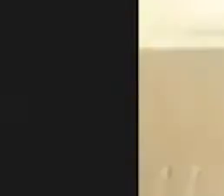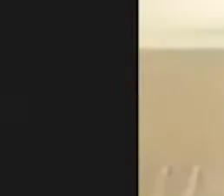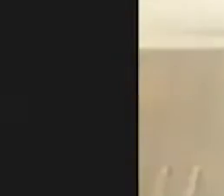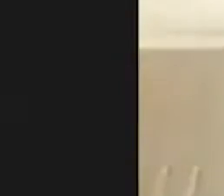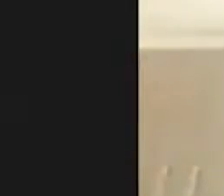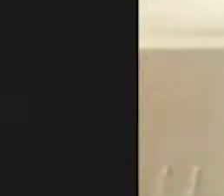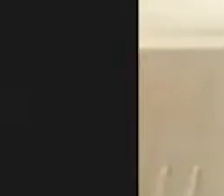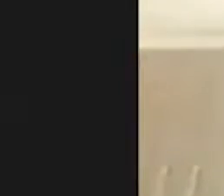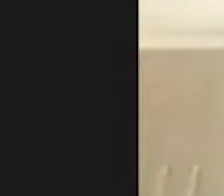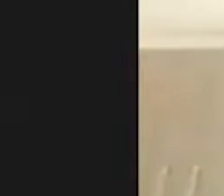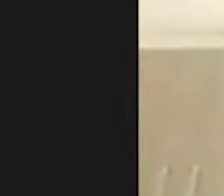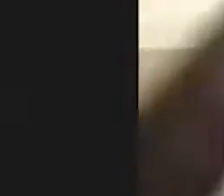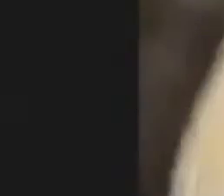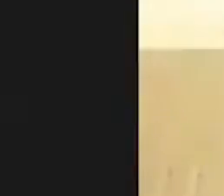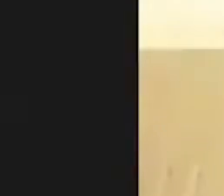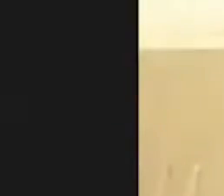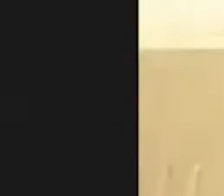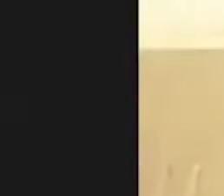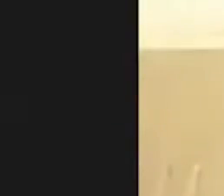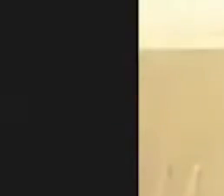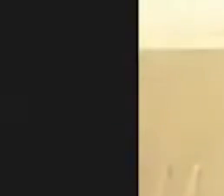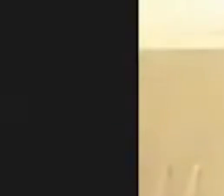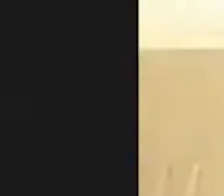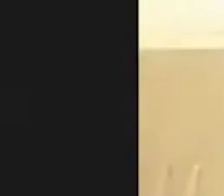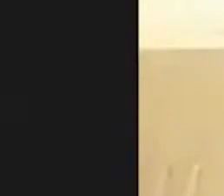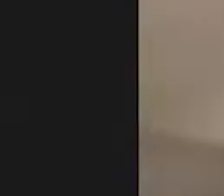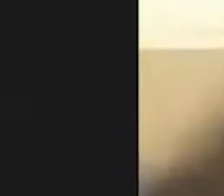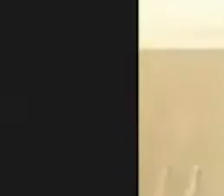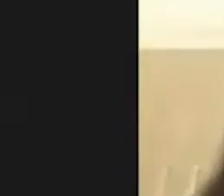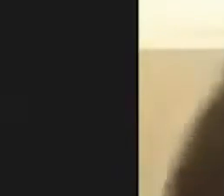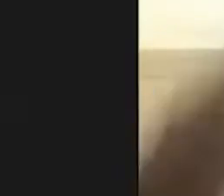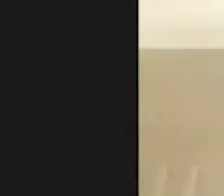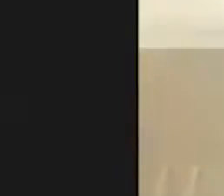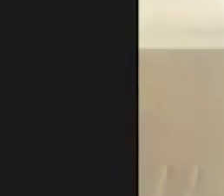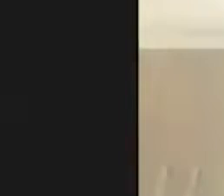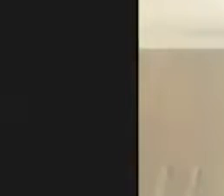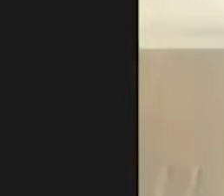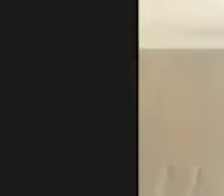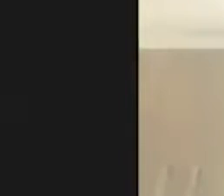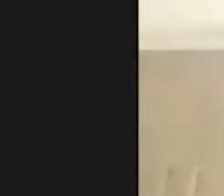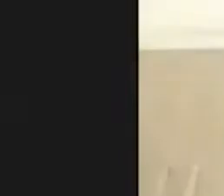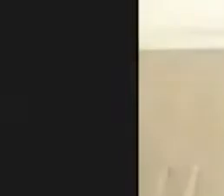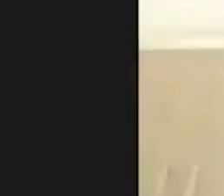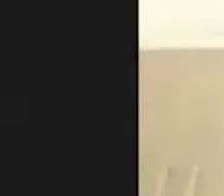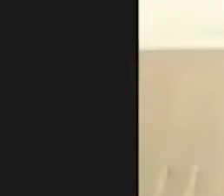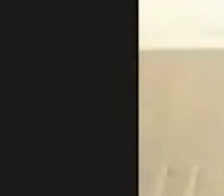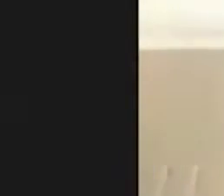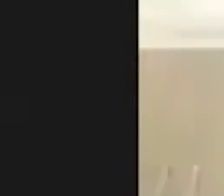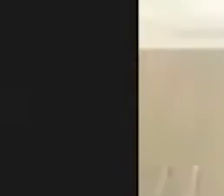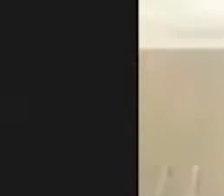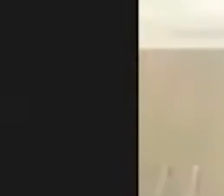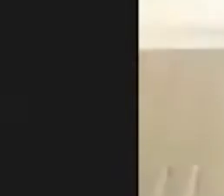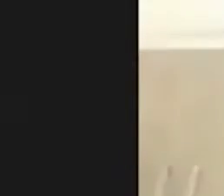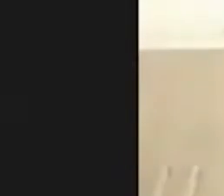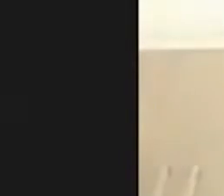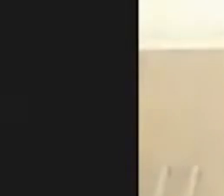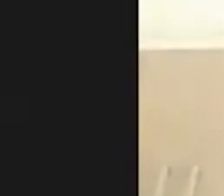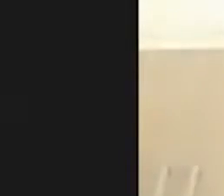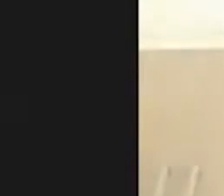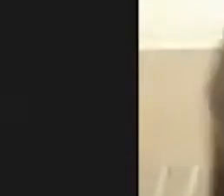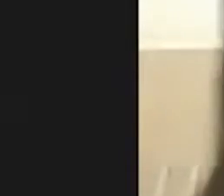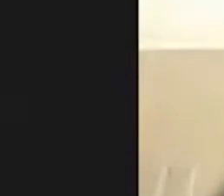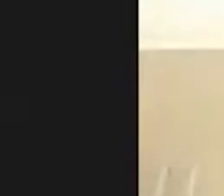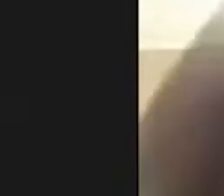que também foi vulnerado, de direito do trabalho que foi vulnerado. Então, é uma lei tão draconiana que o